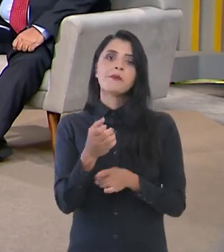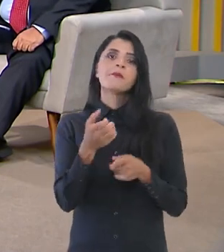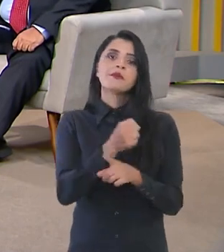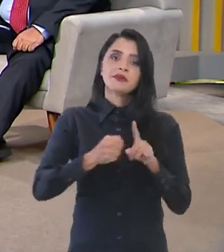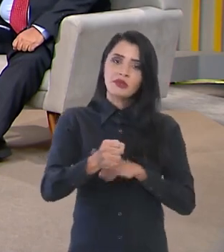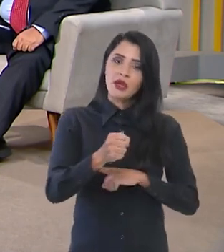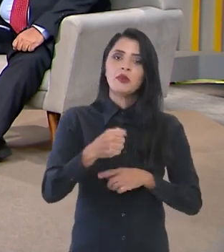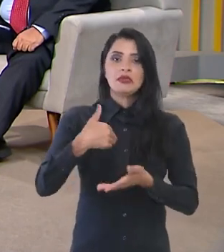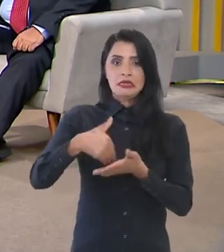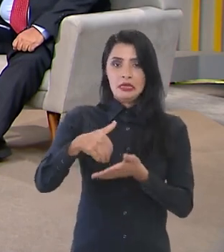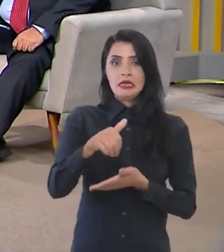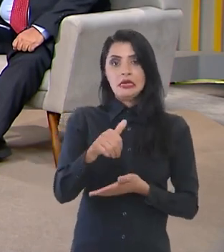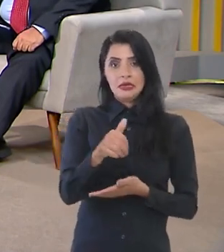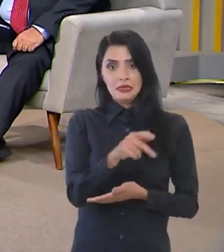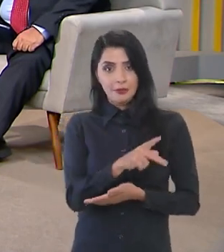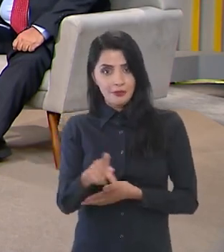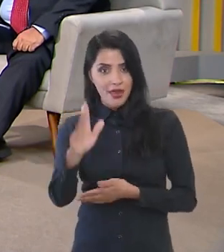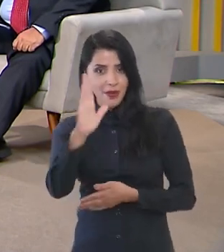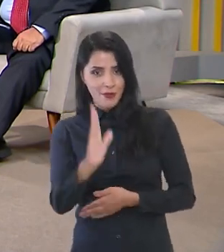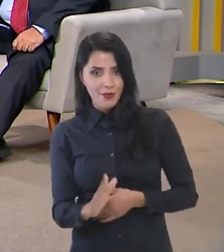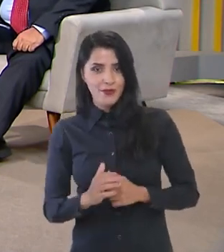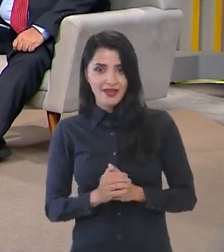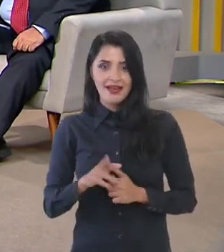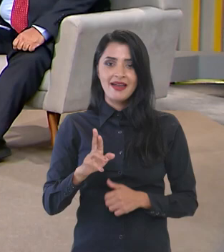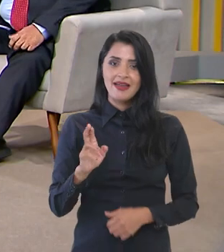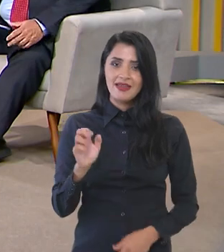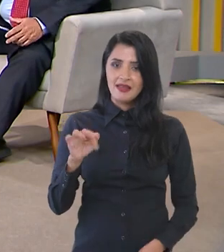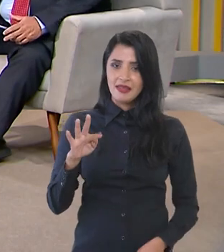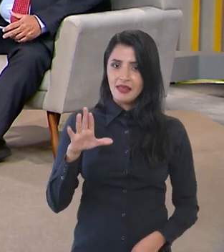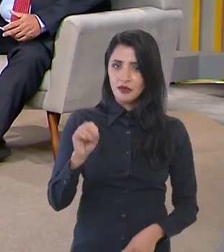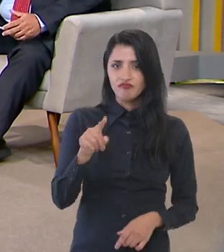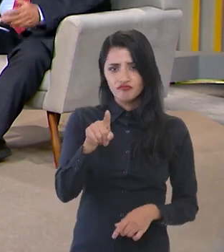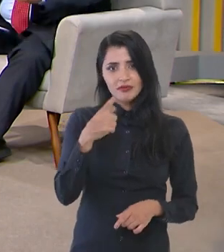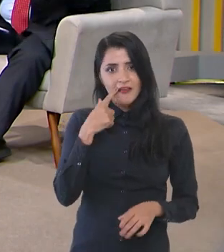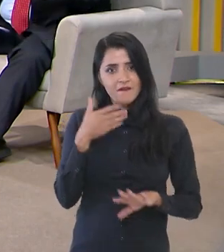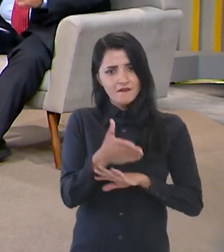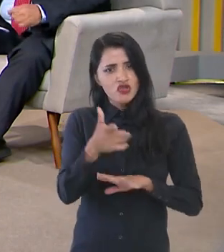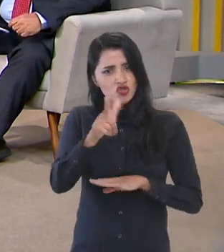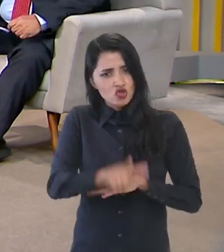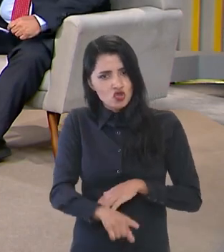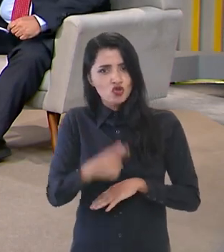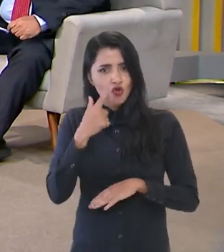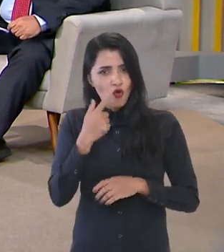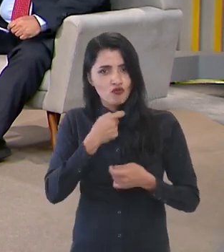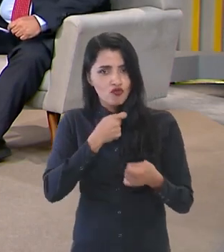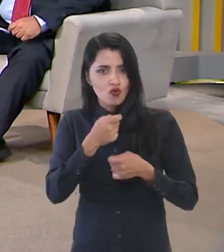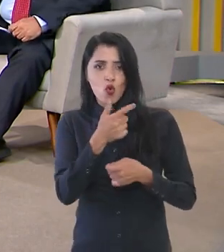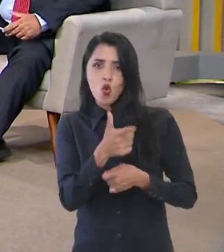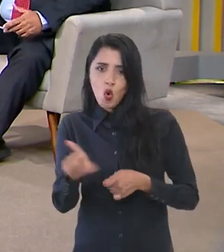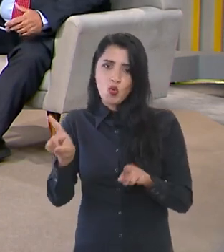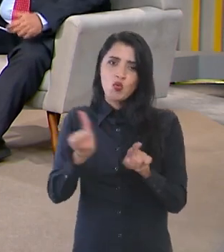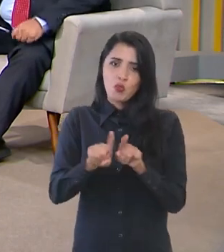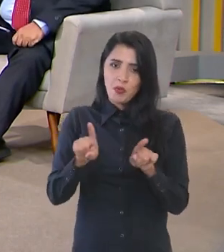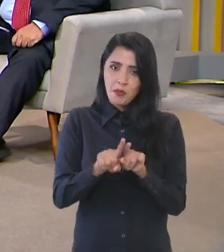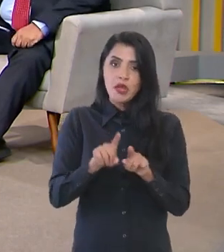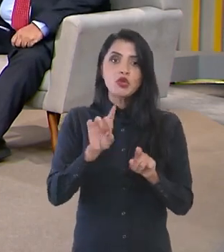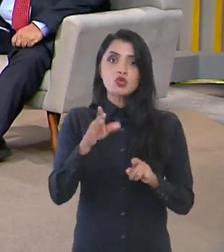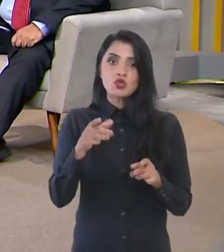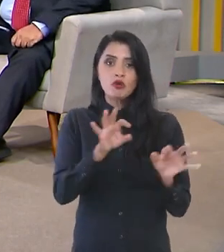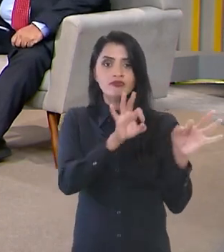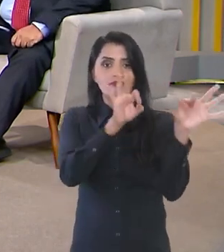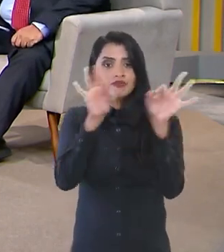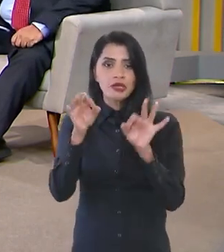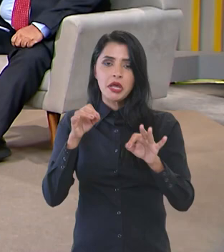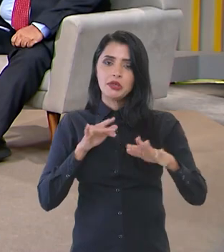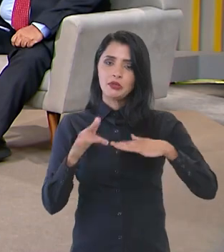participação social da Secretaria-Geral da Presidência da República Renato Simões Se você quiser rever esta ou outras entrevistas